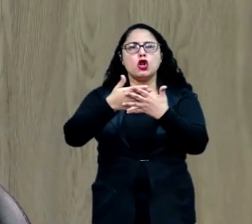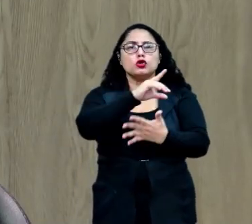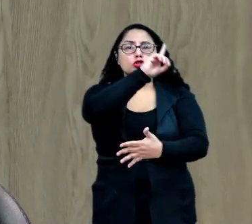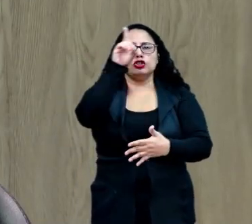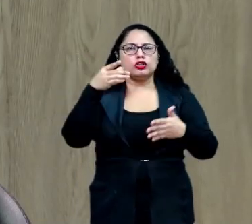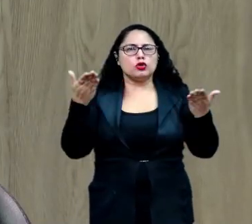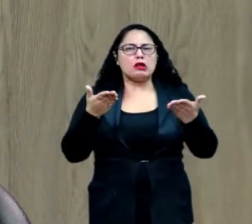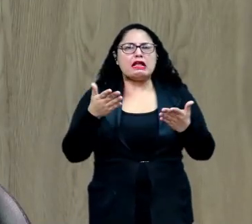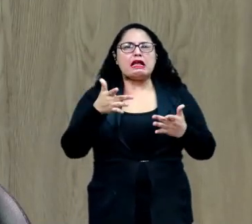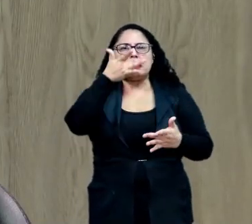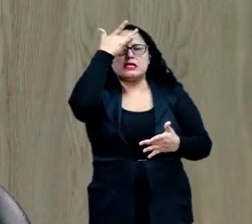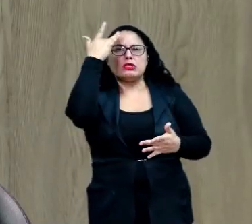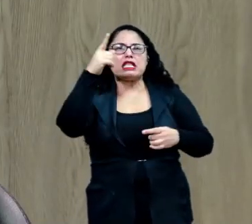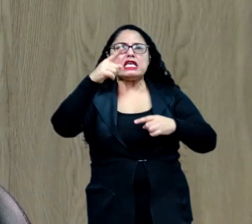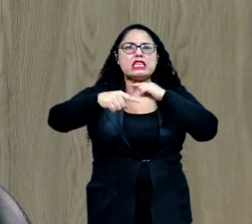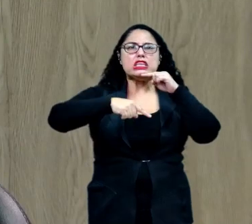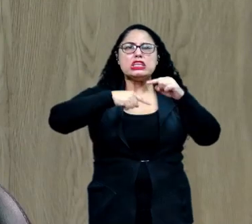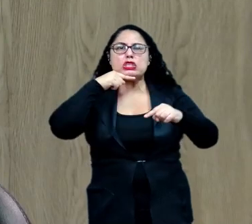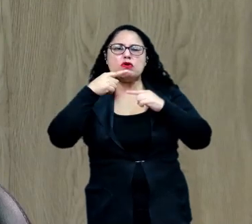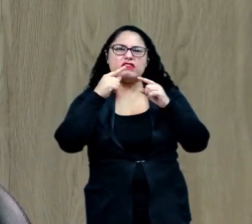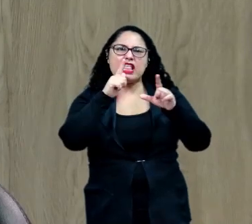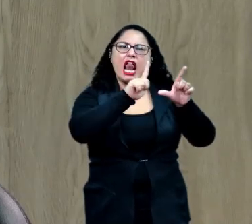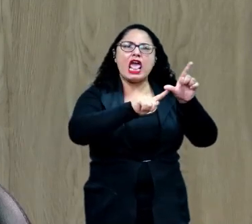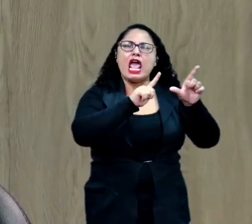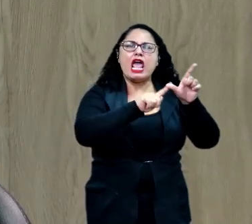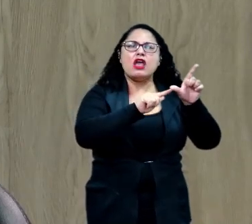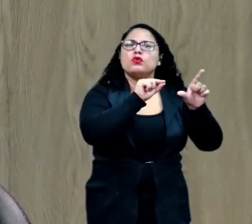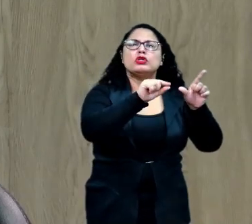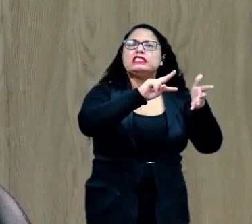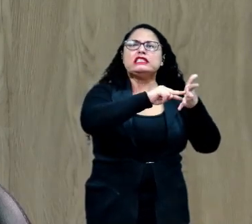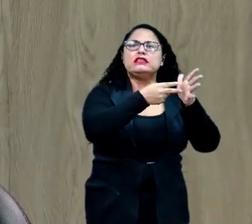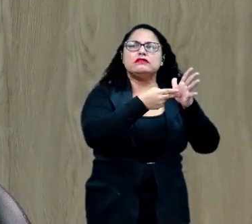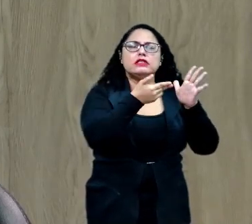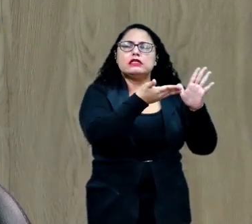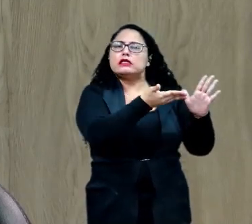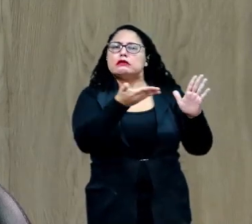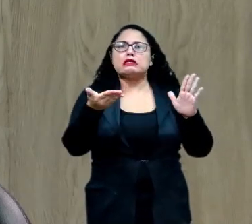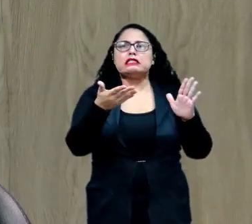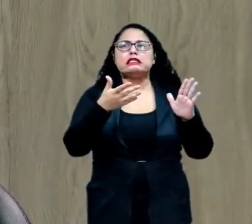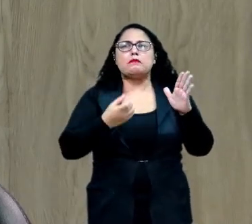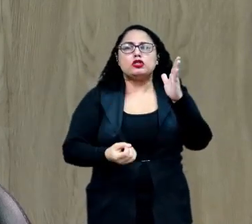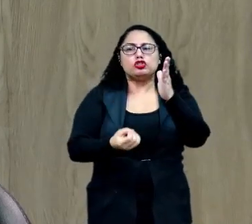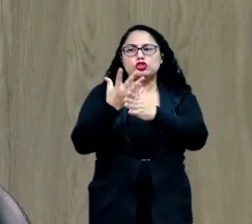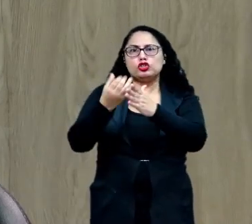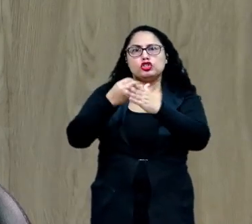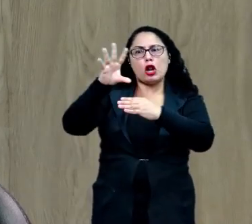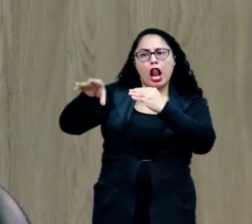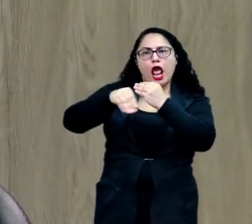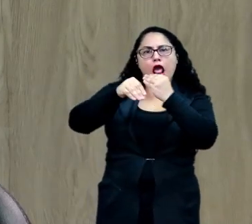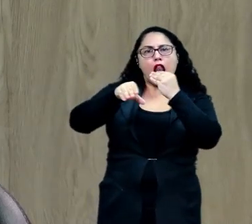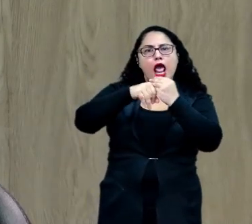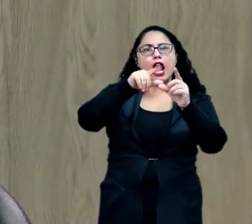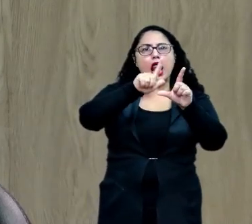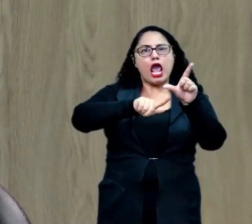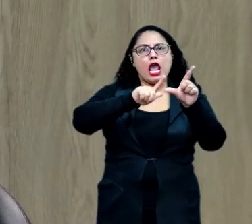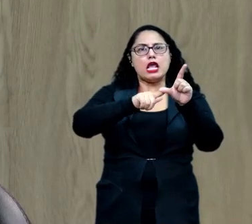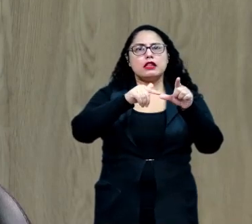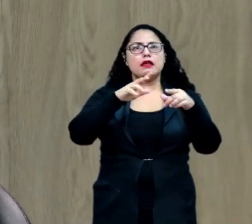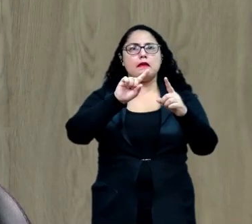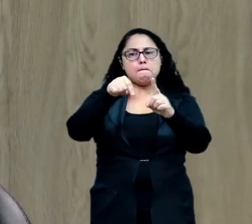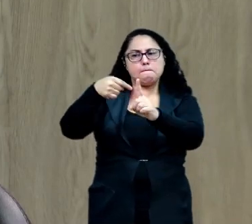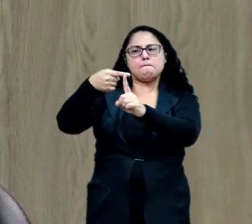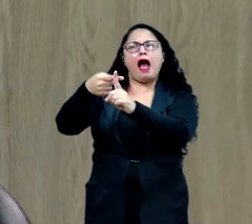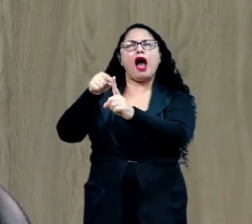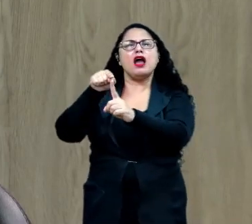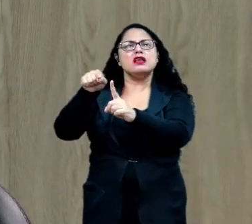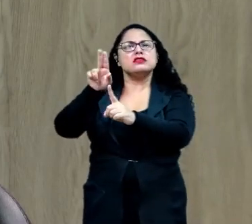mas muita gente ainda tem dúvidas em relação às letras, o que elas significam, porque sempre aparecem novas letras, esse mais, né,